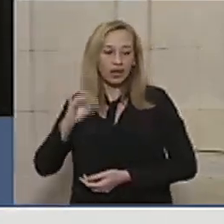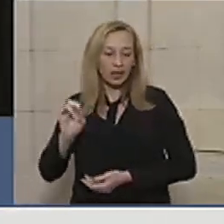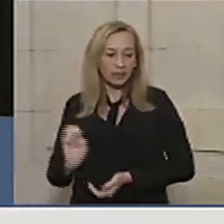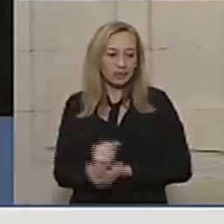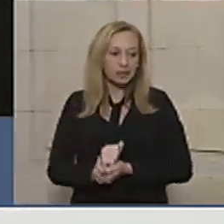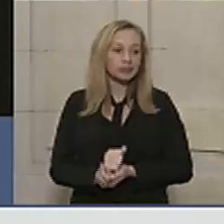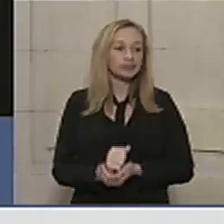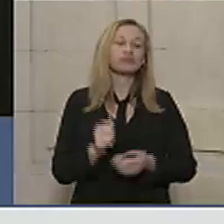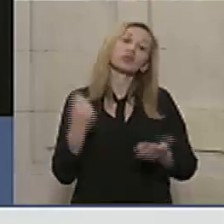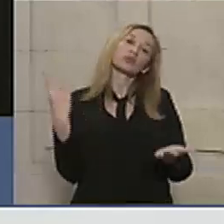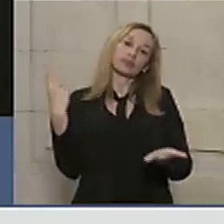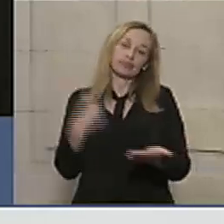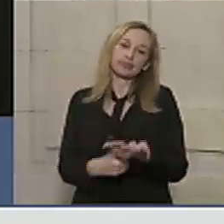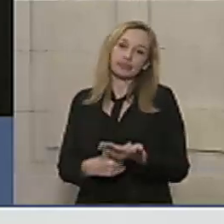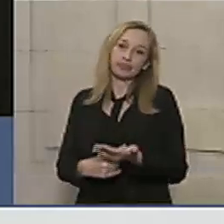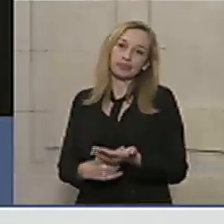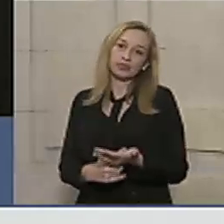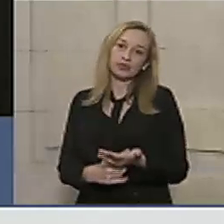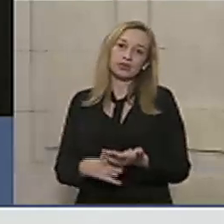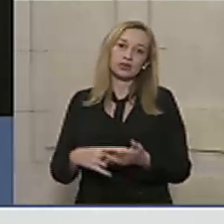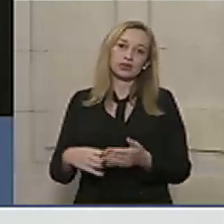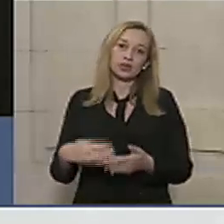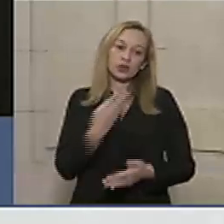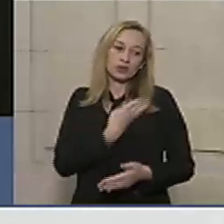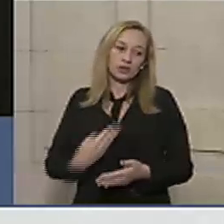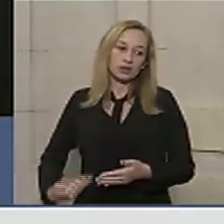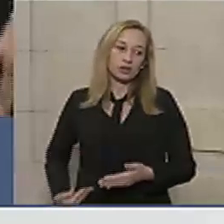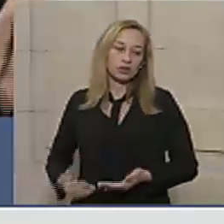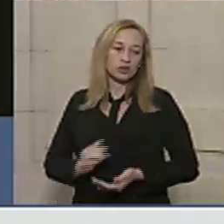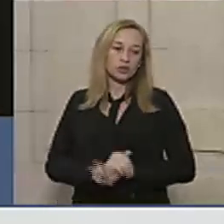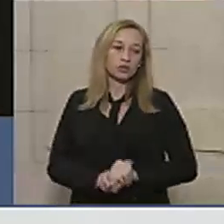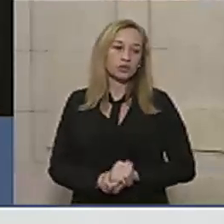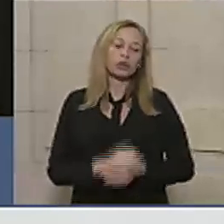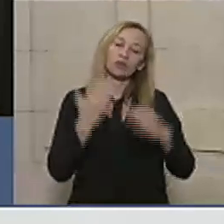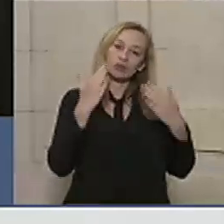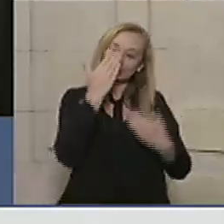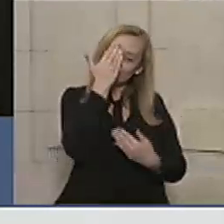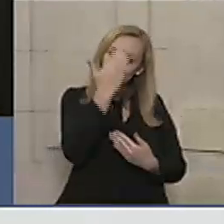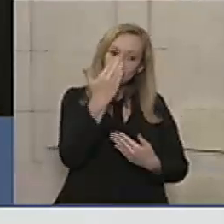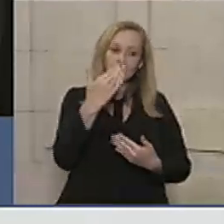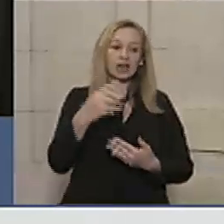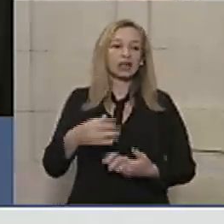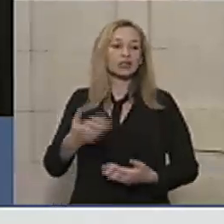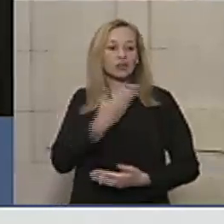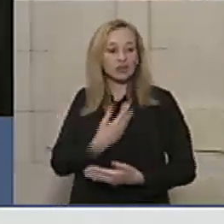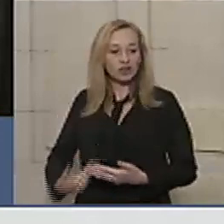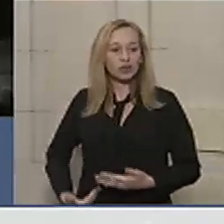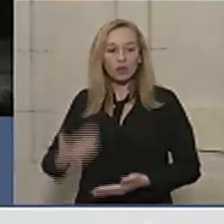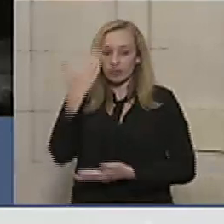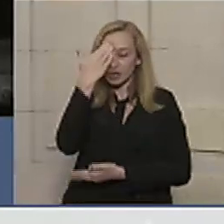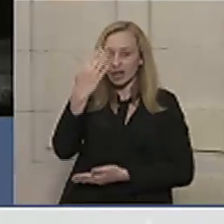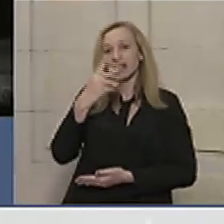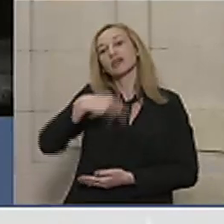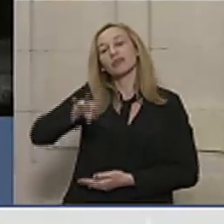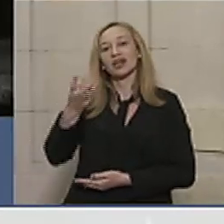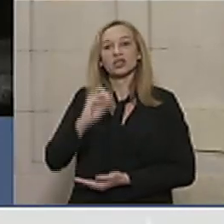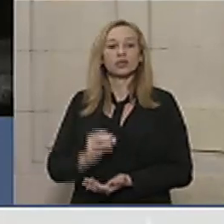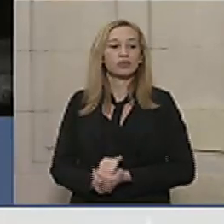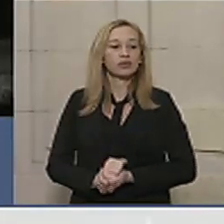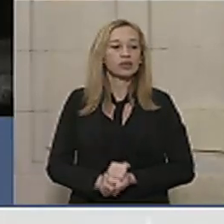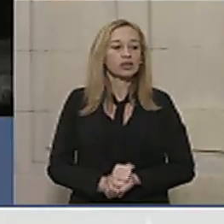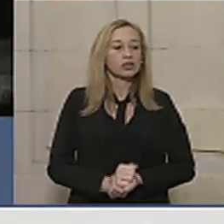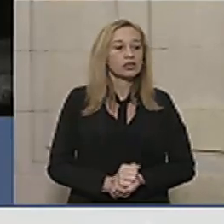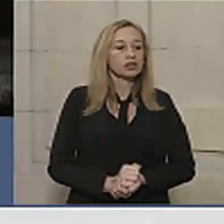e tem um compromisso do governador de manter o serviço funcionando. Então, obrigado ao governador, obrigado ao Márcio Pacheco. Senhor